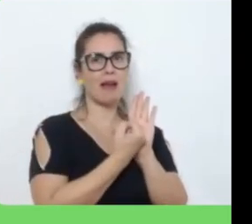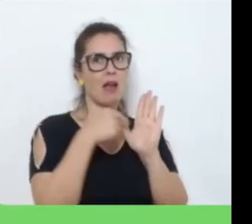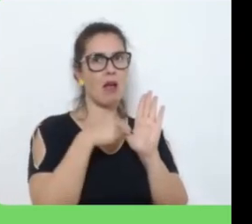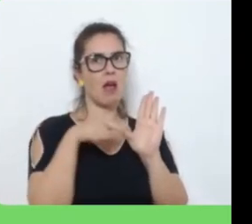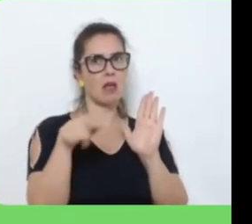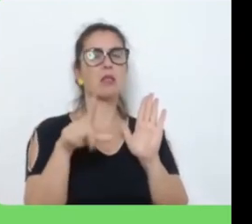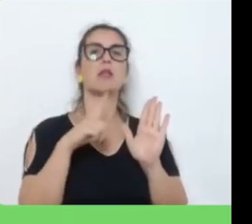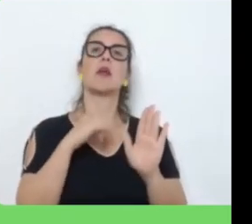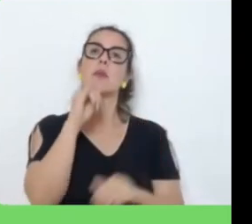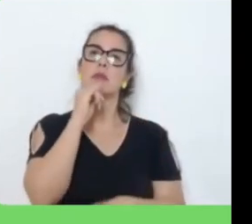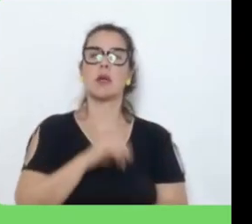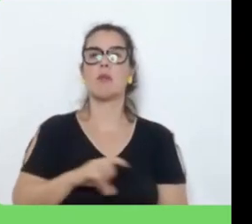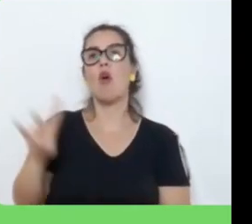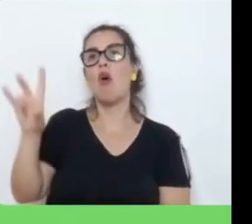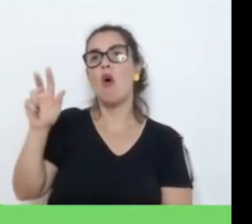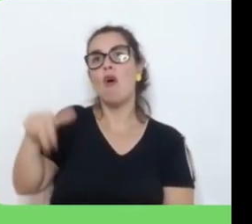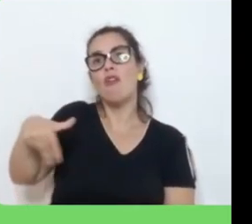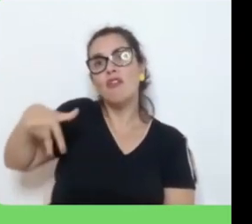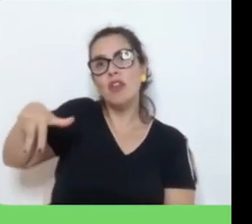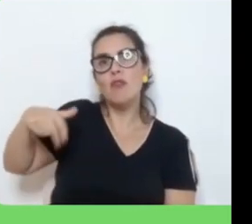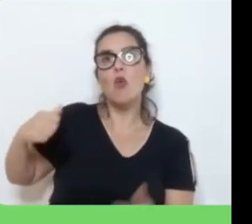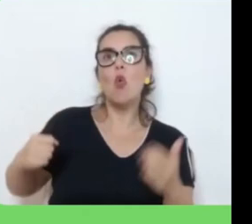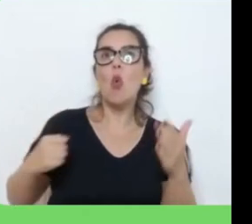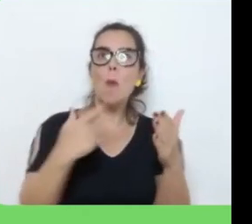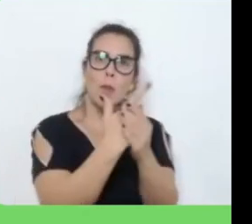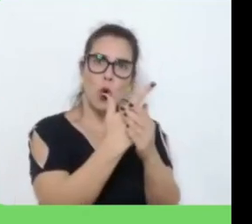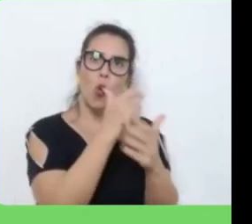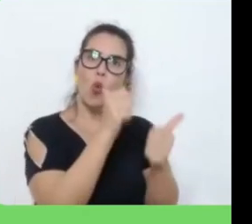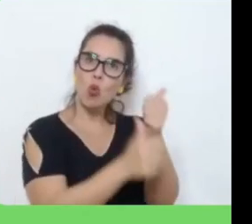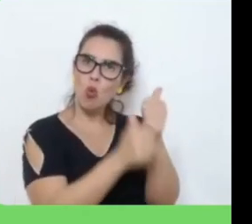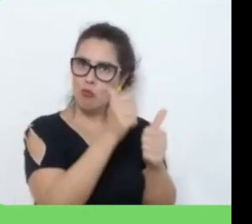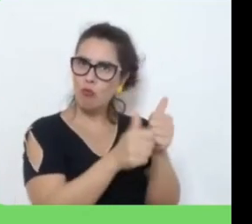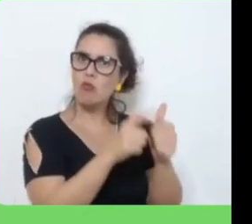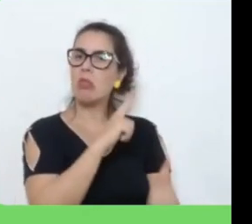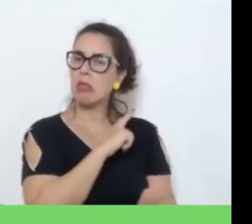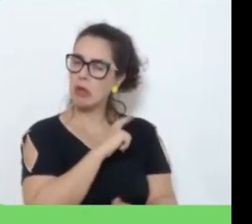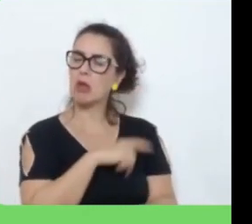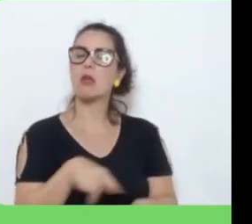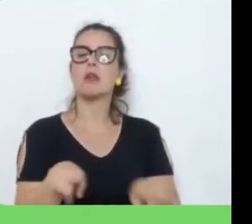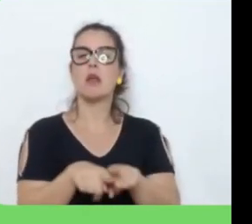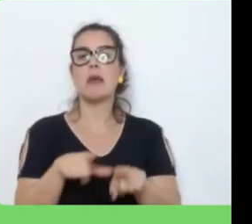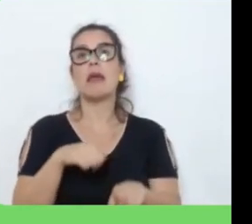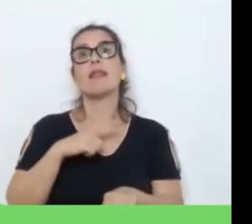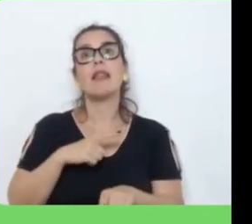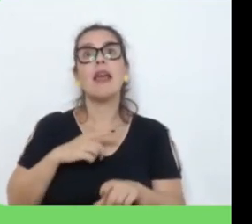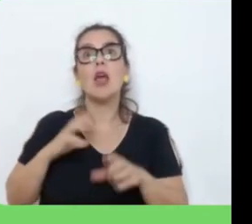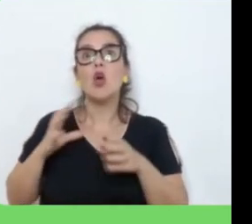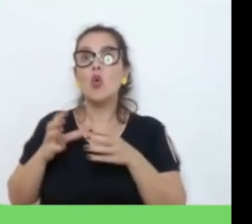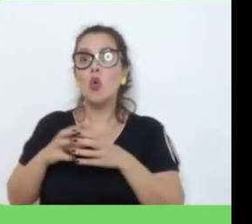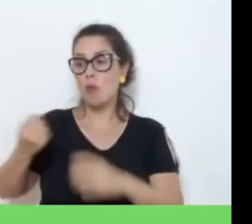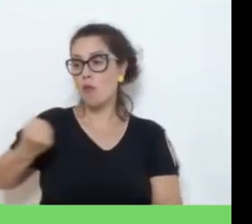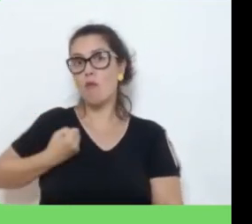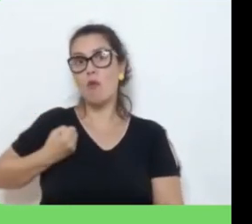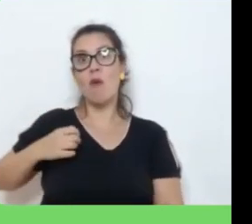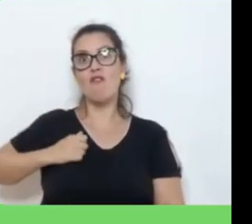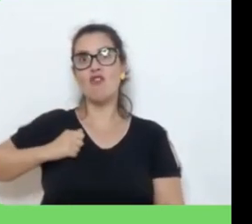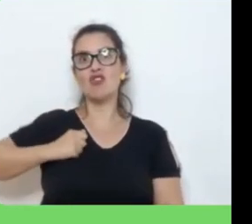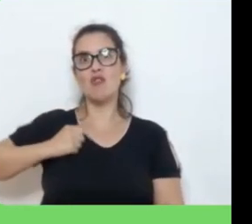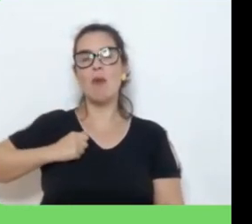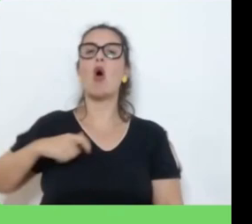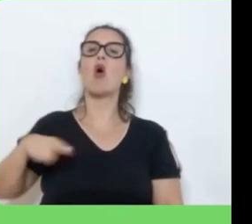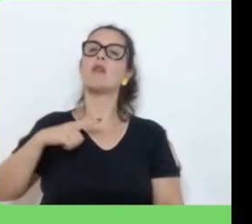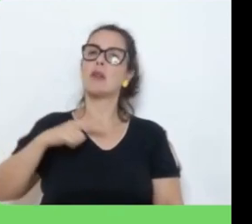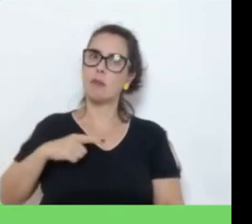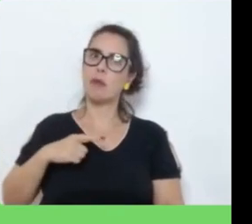da kaide nós temos times de futebol também eh fazendo uma sinergia com essas marcas tipicamente de de de